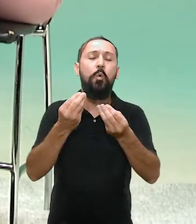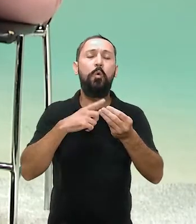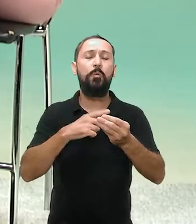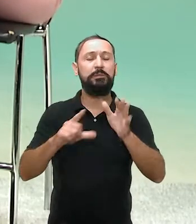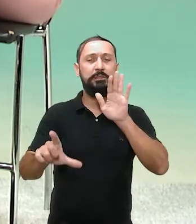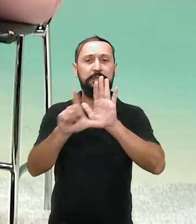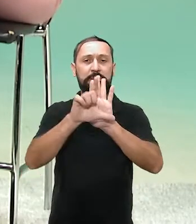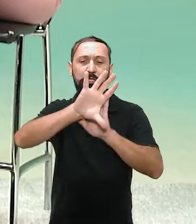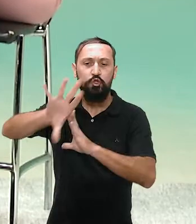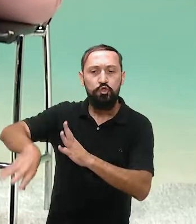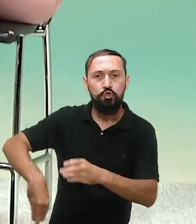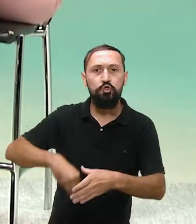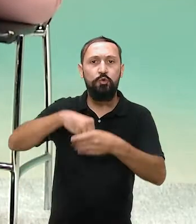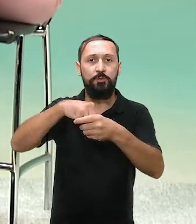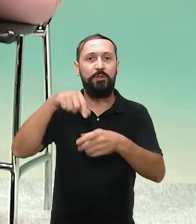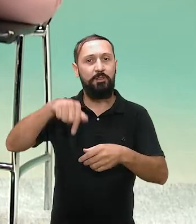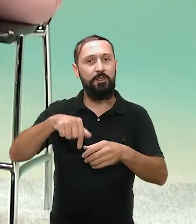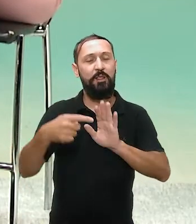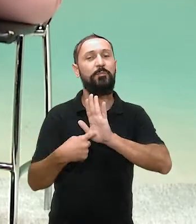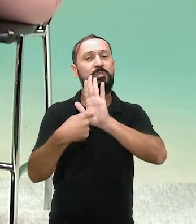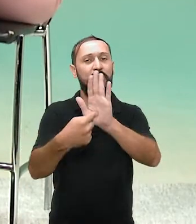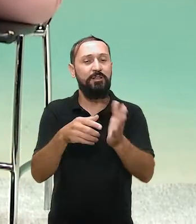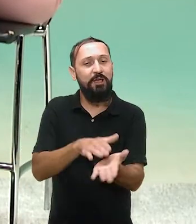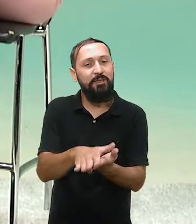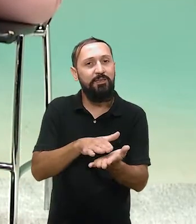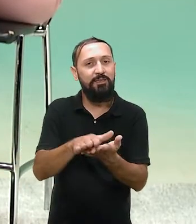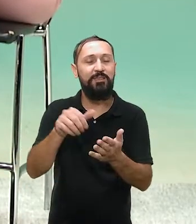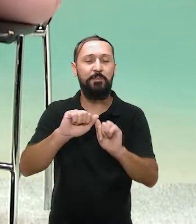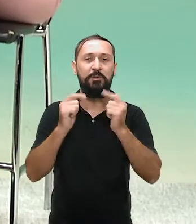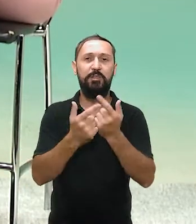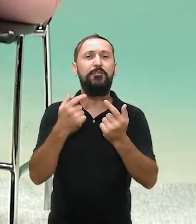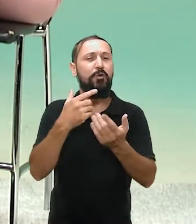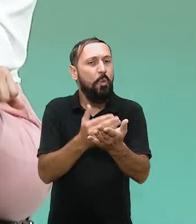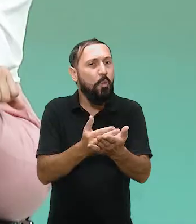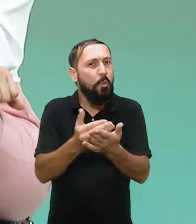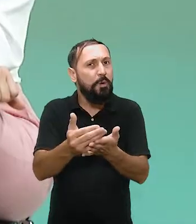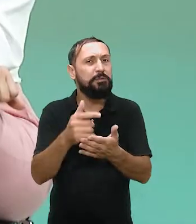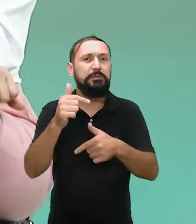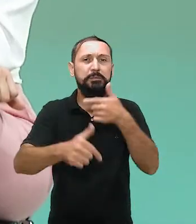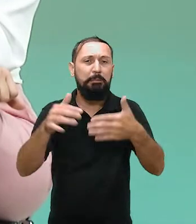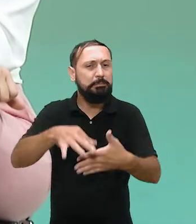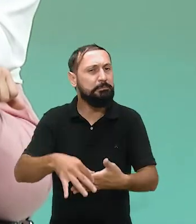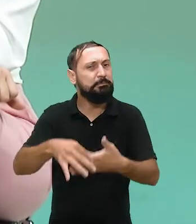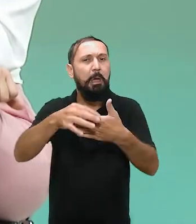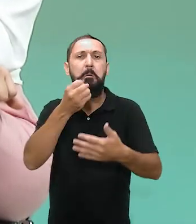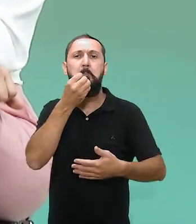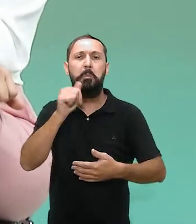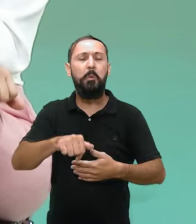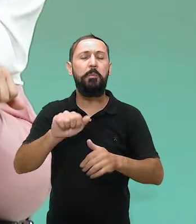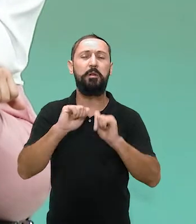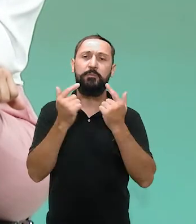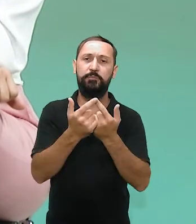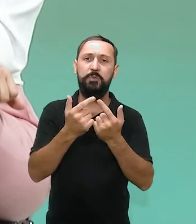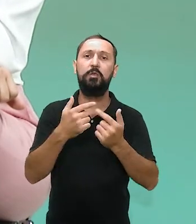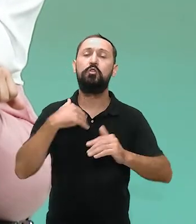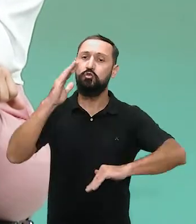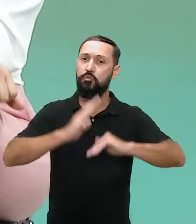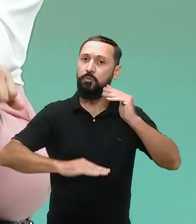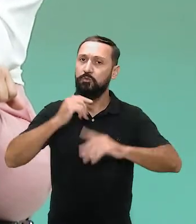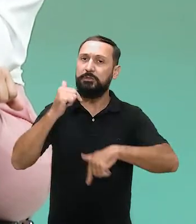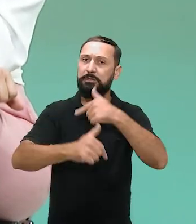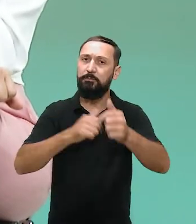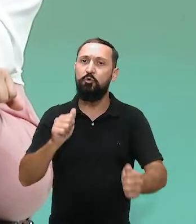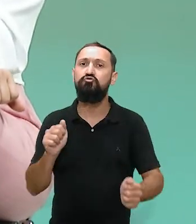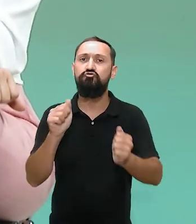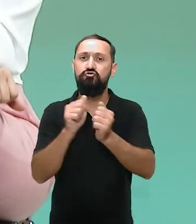de consolidações de leis publicadas pela Casa. E foi uma iniciativa fantástica do nosso parlamento, e os nossos seguidores